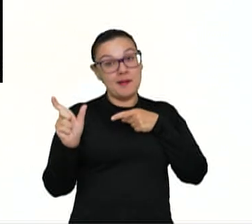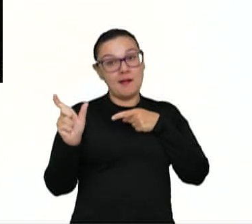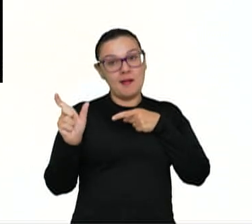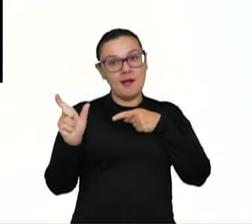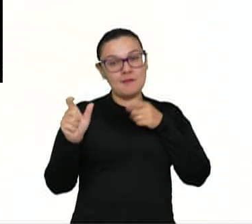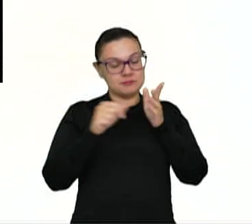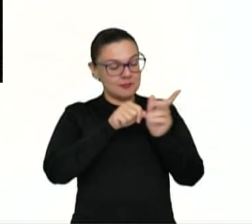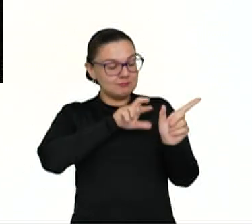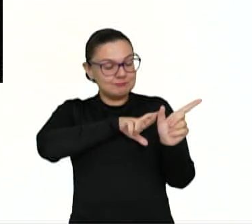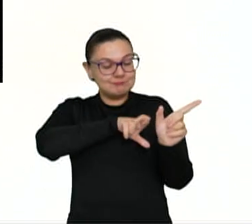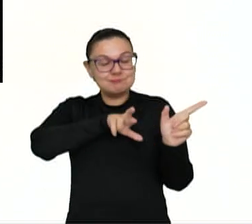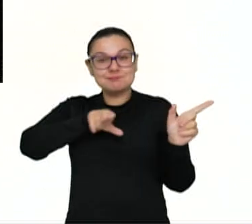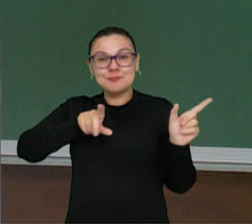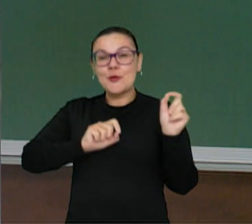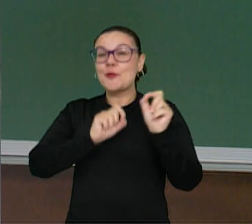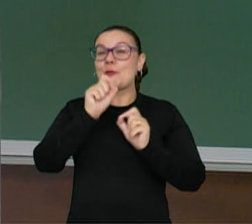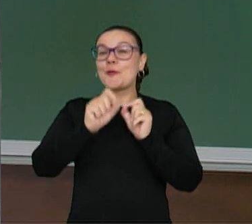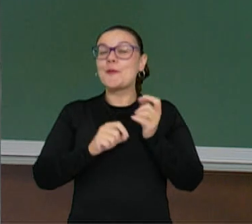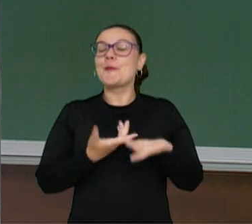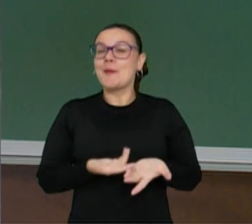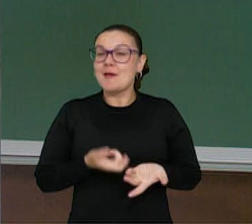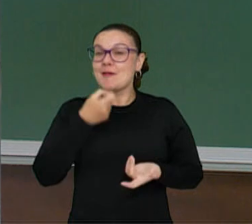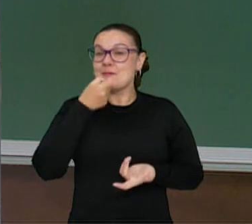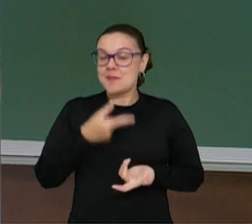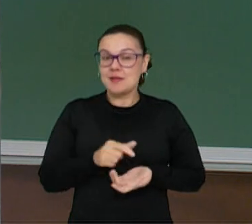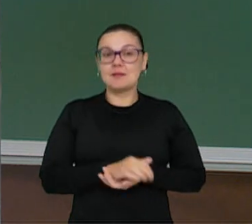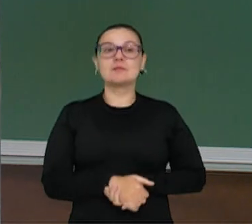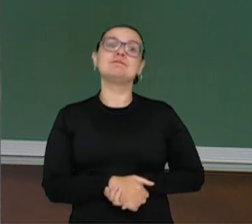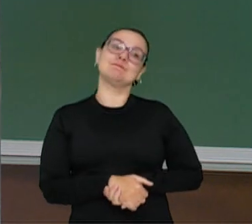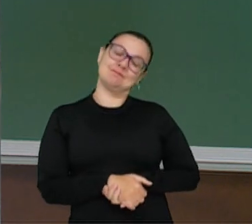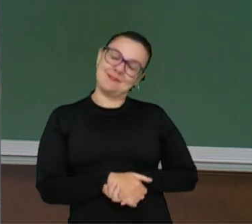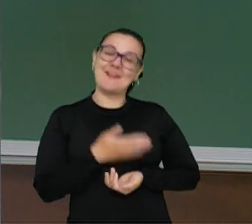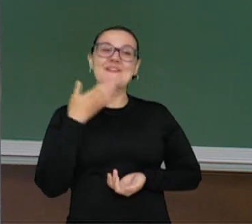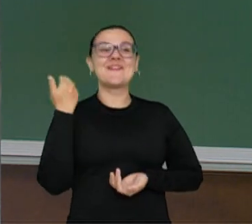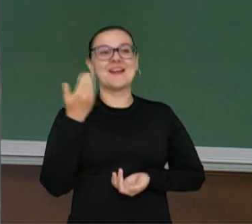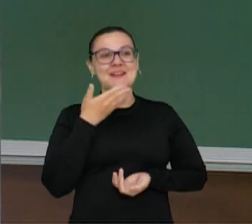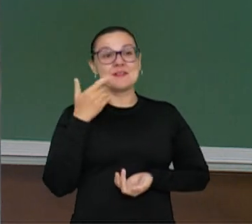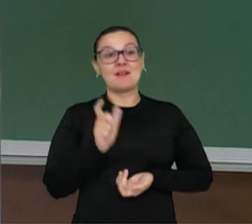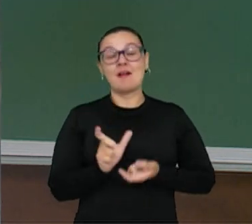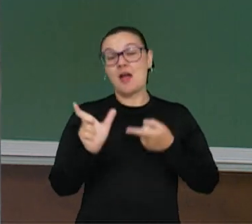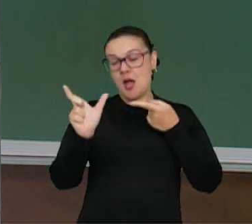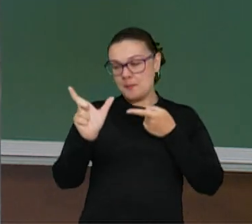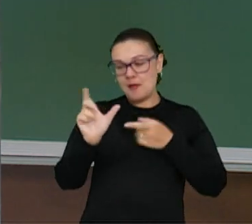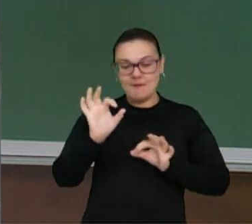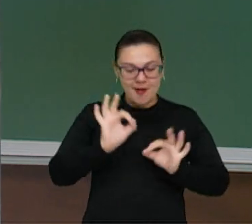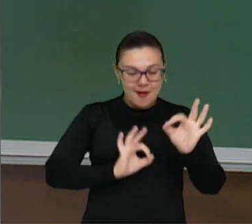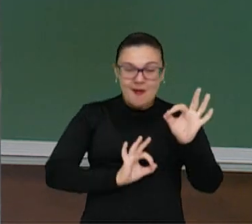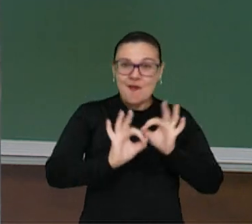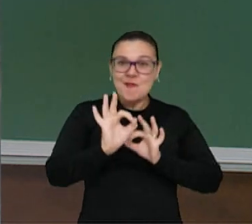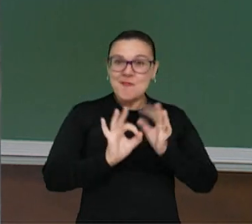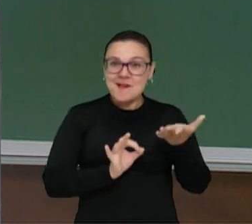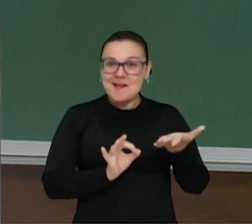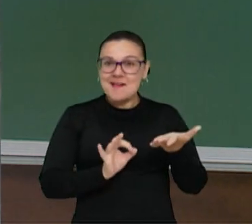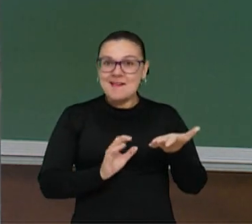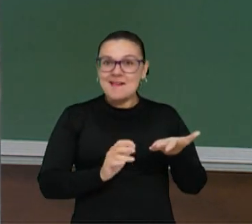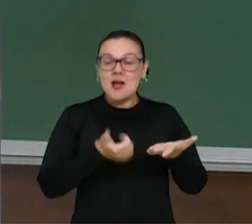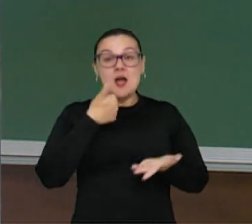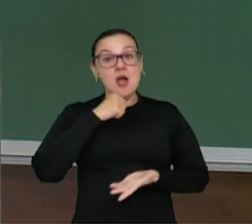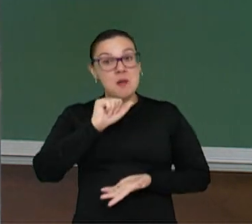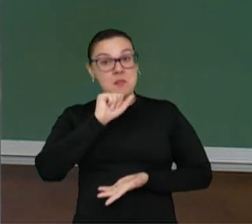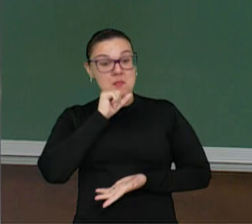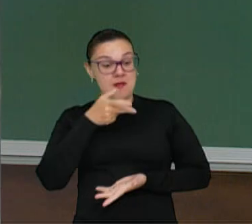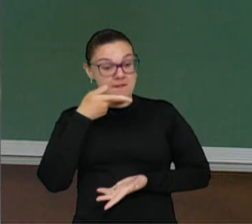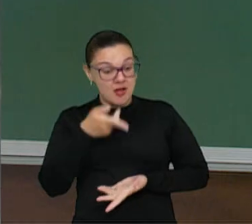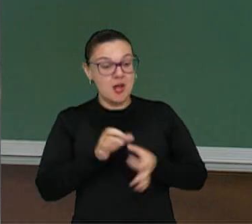sentido polissêmico e é responsável pelo humor da tira? Tá fácil essa, né? A palavra arrumar, né? A mãe se refere